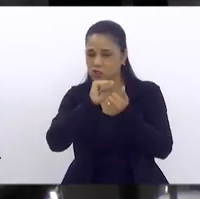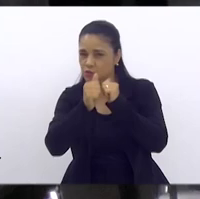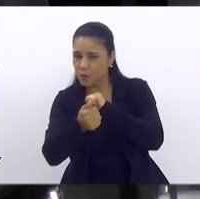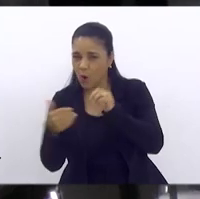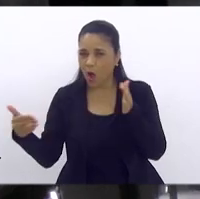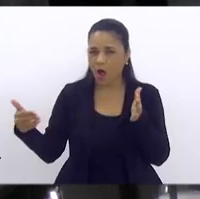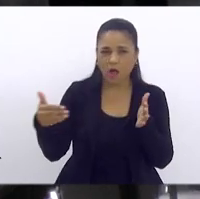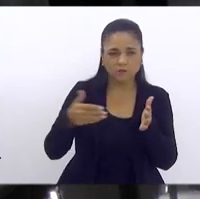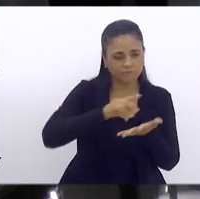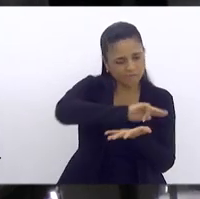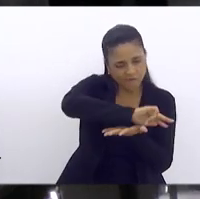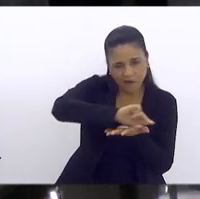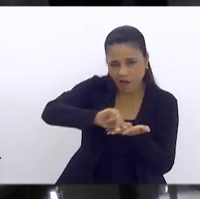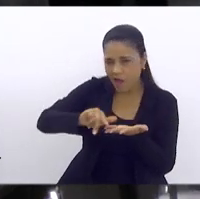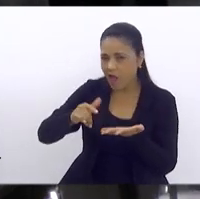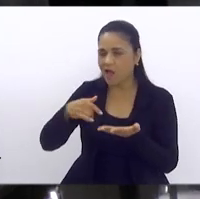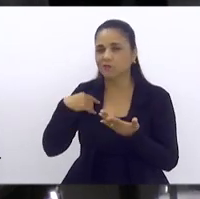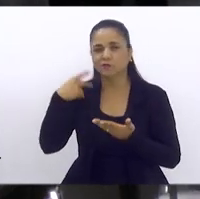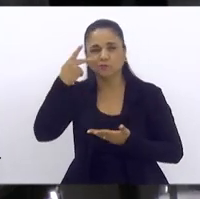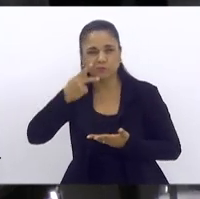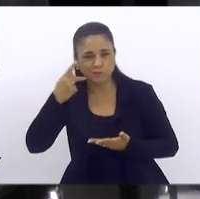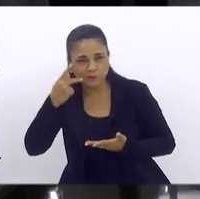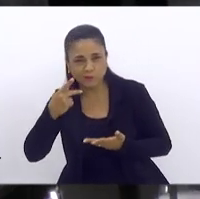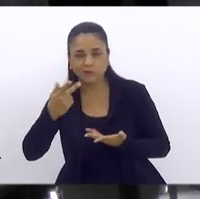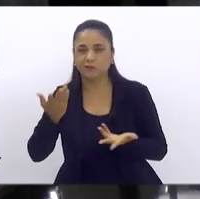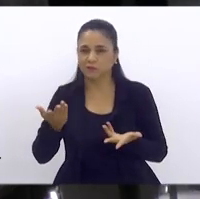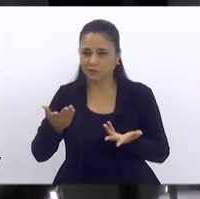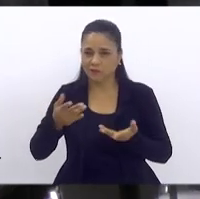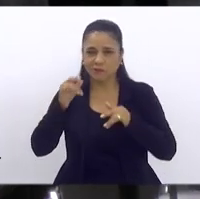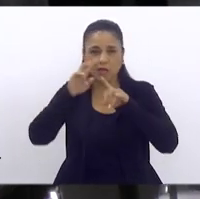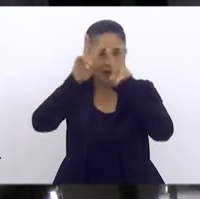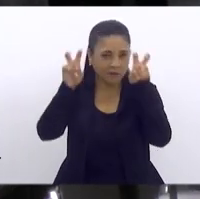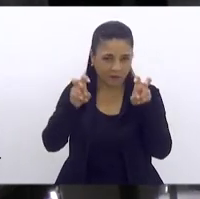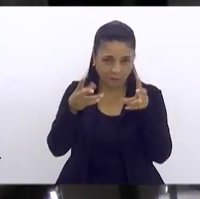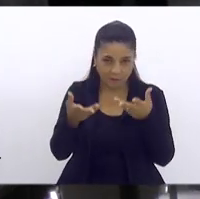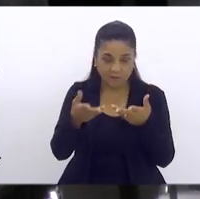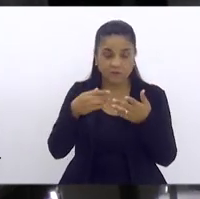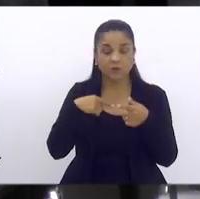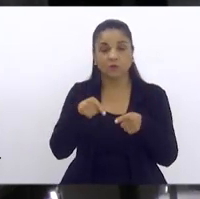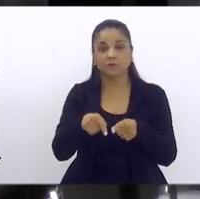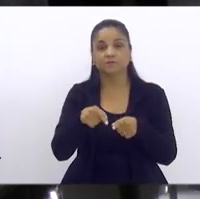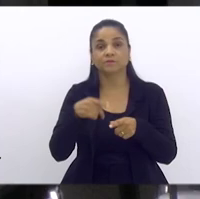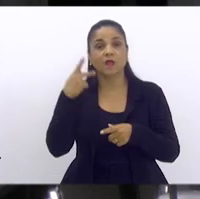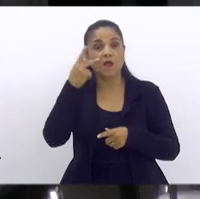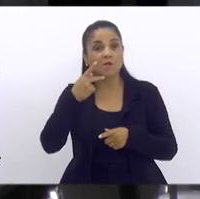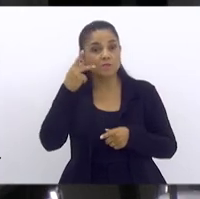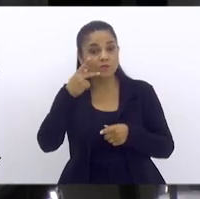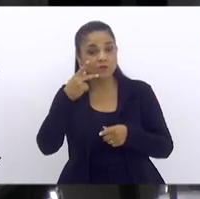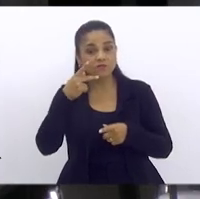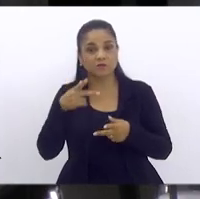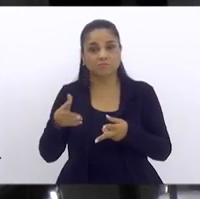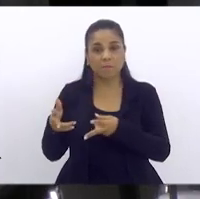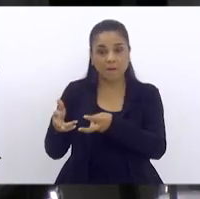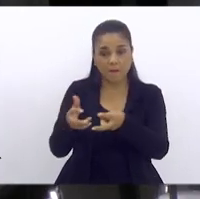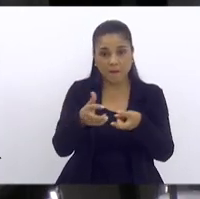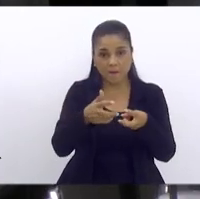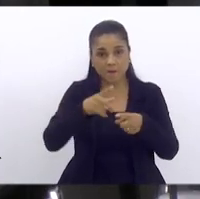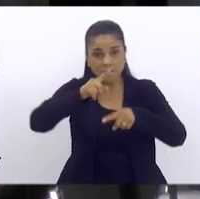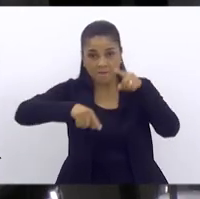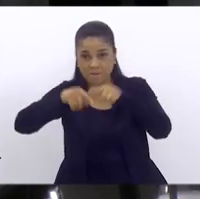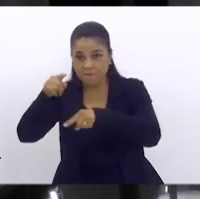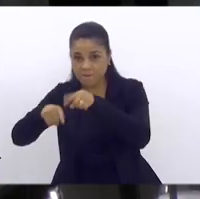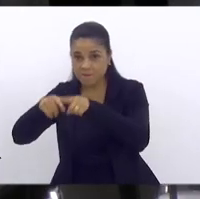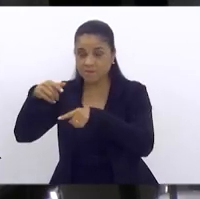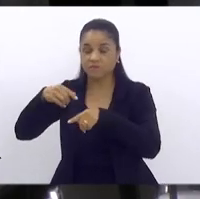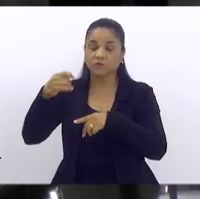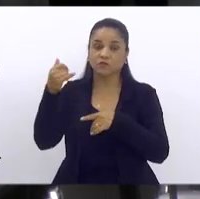política, a gente entende que a violência política de gênero ela acaba sendo acionada como uma ferramenta dentro dessas